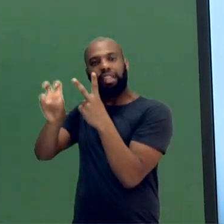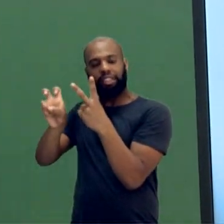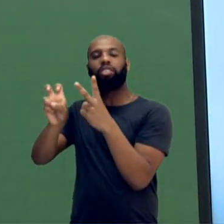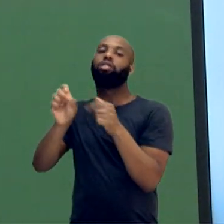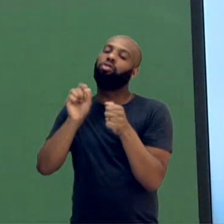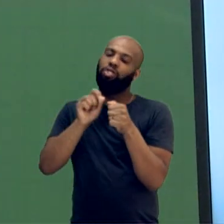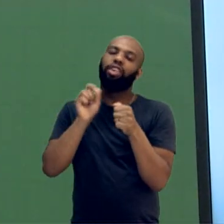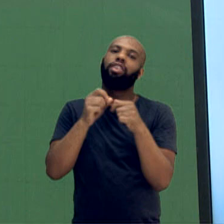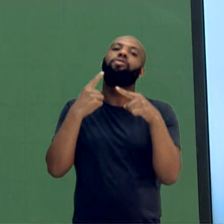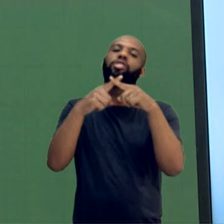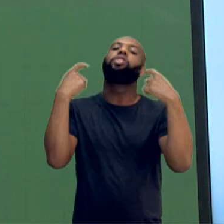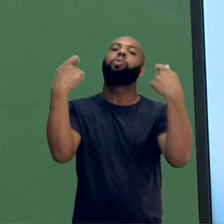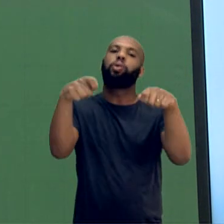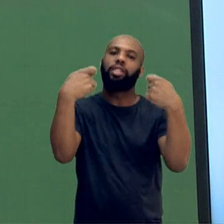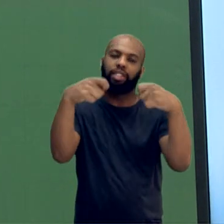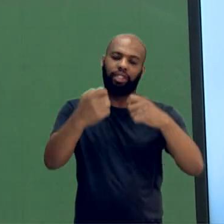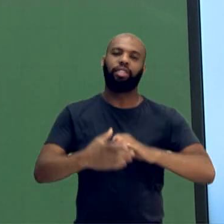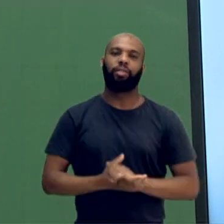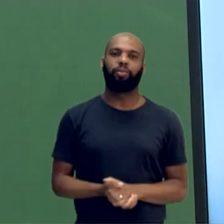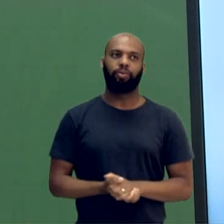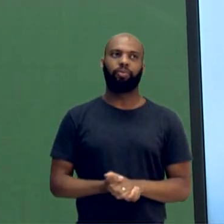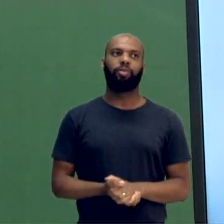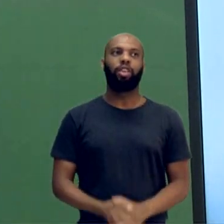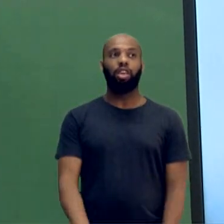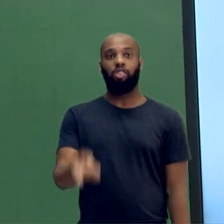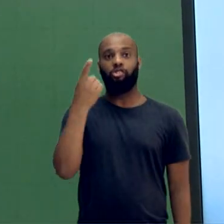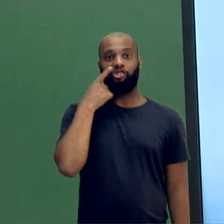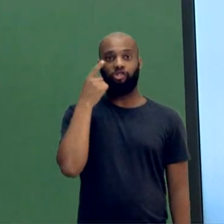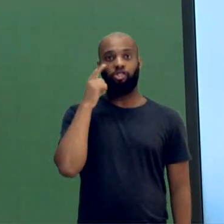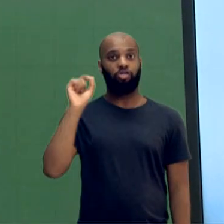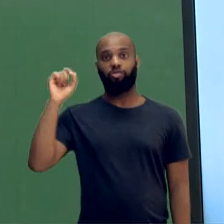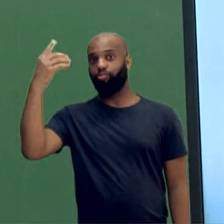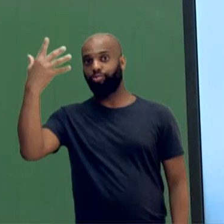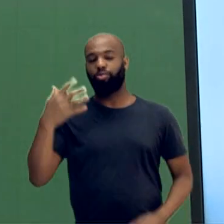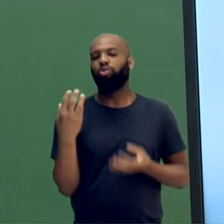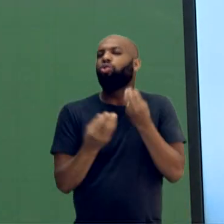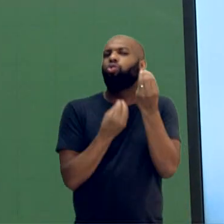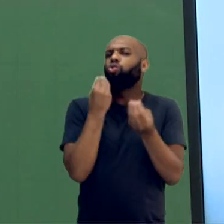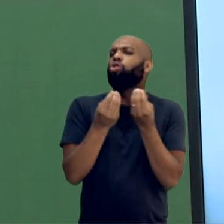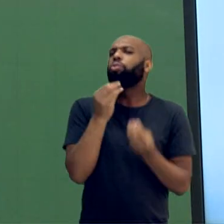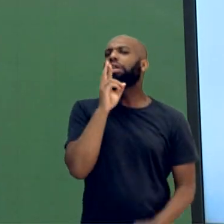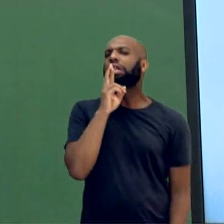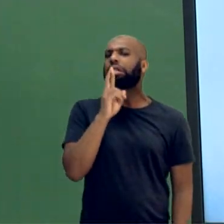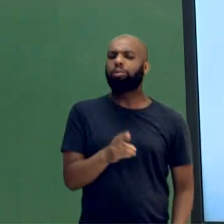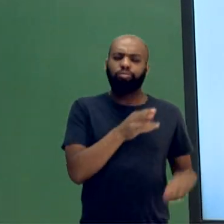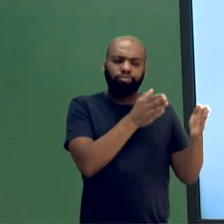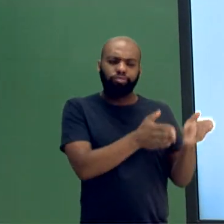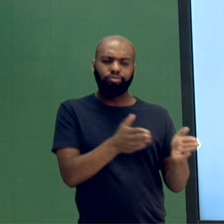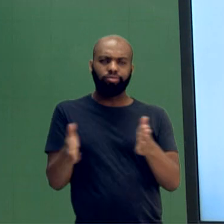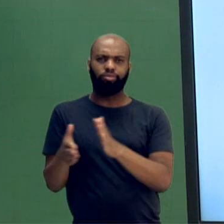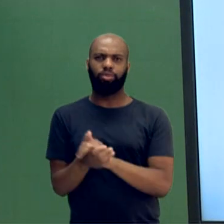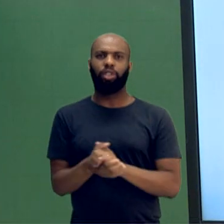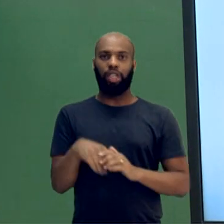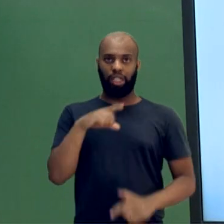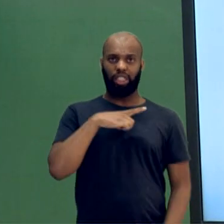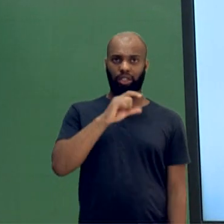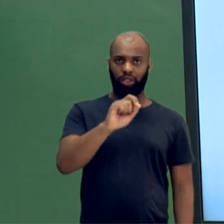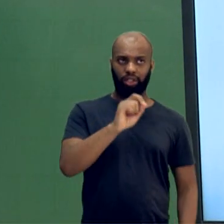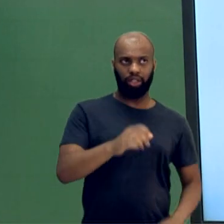raiz vezes a raiz de 5. Observe então como que fica o processo. Eu vou